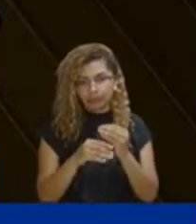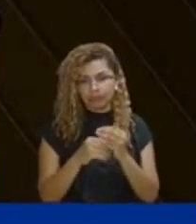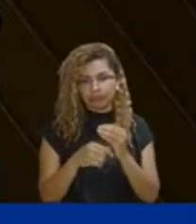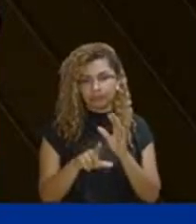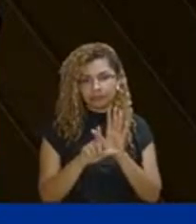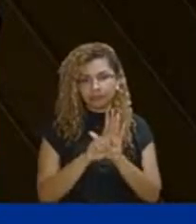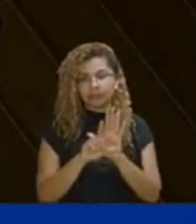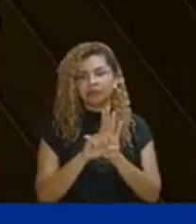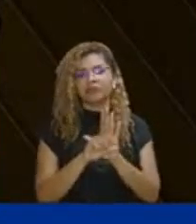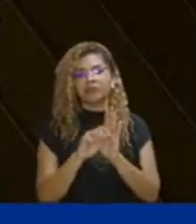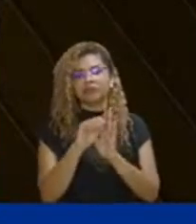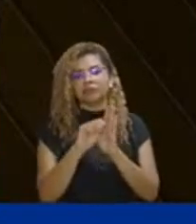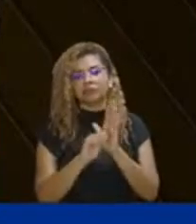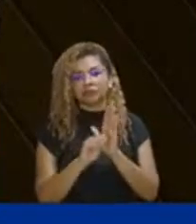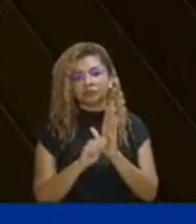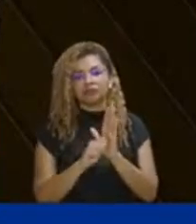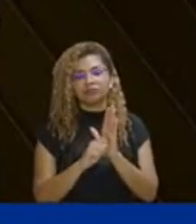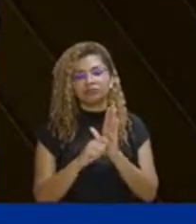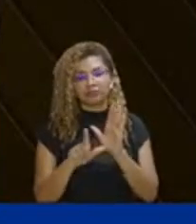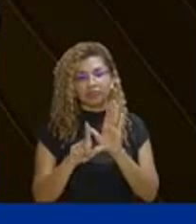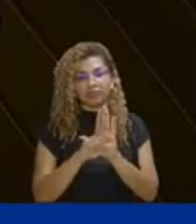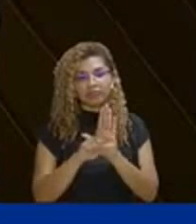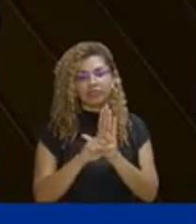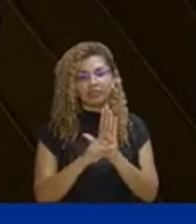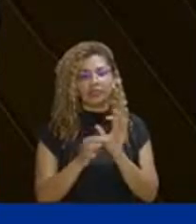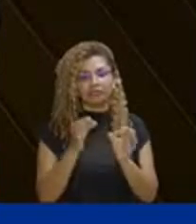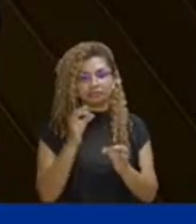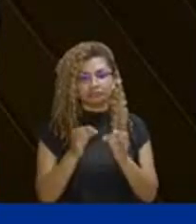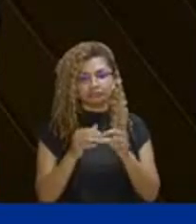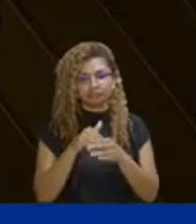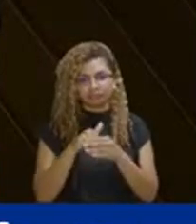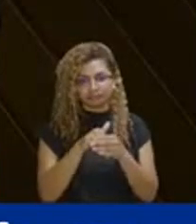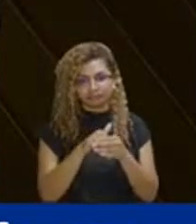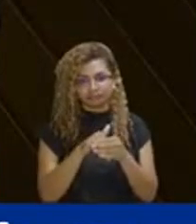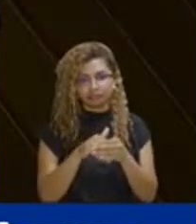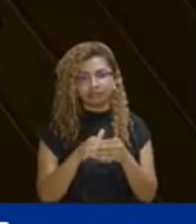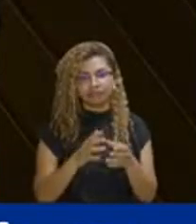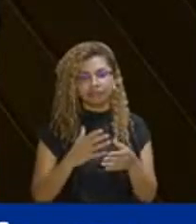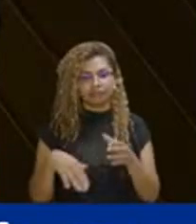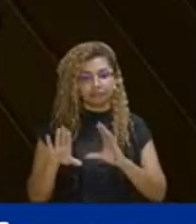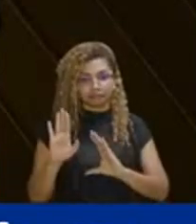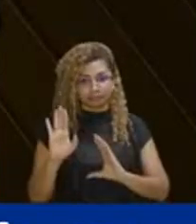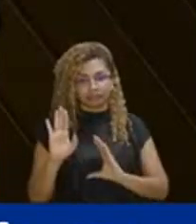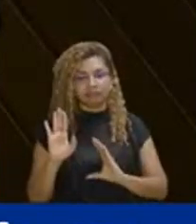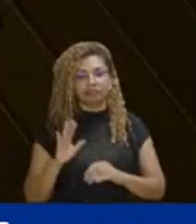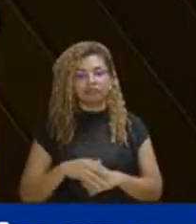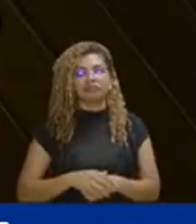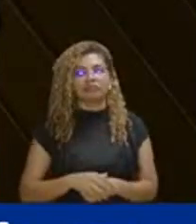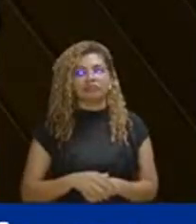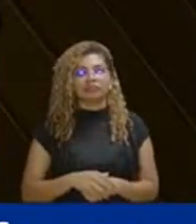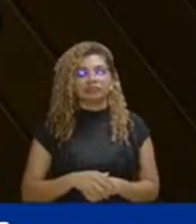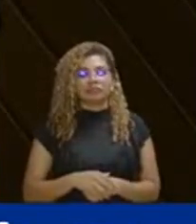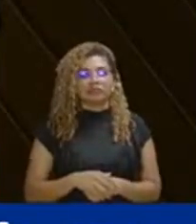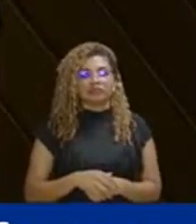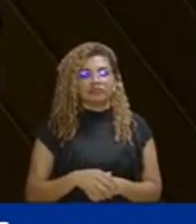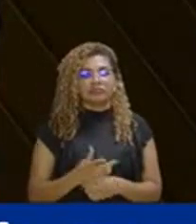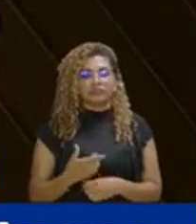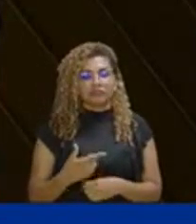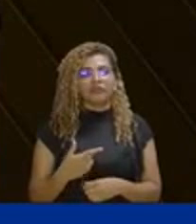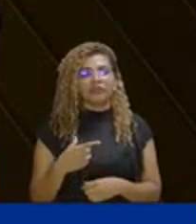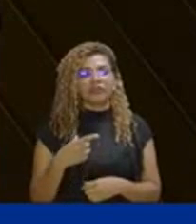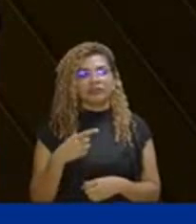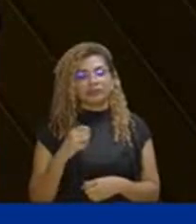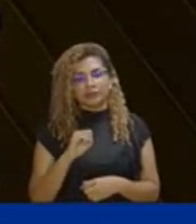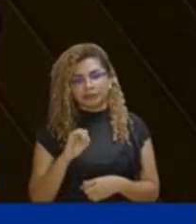artigo 26C da Lei das Inelegibilidades. Dessa forma, abrir instrução processual para fins de oitiva de testemunhas